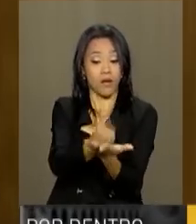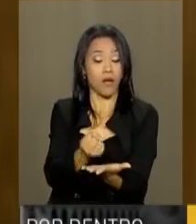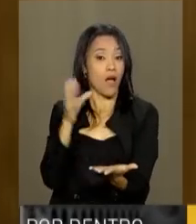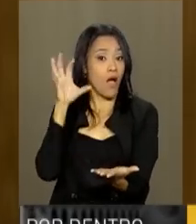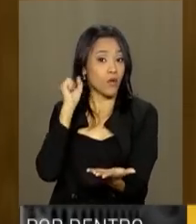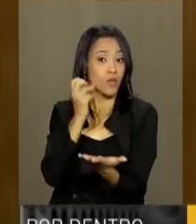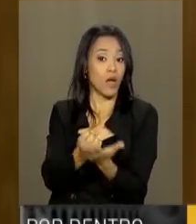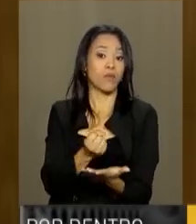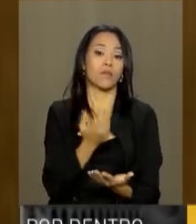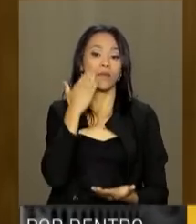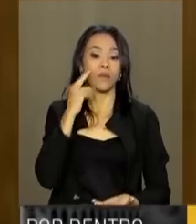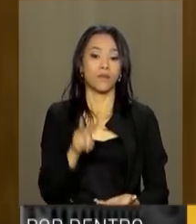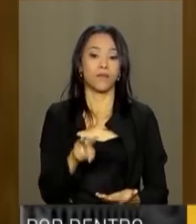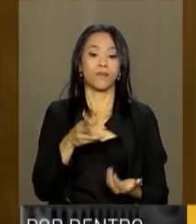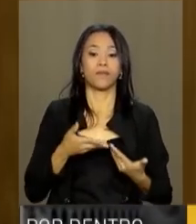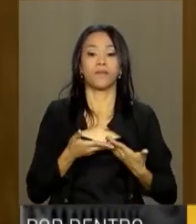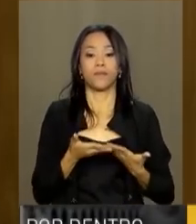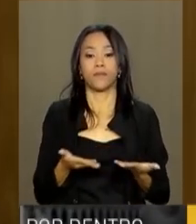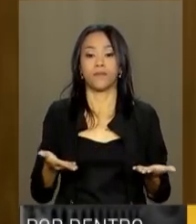site